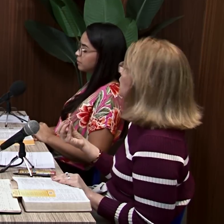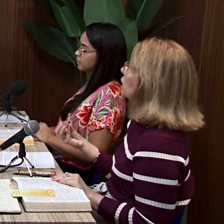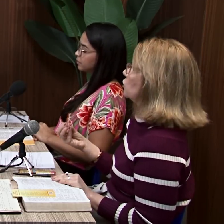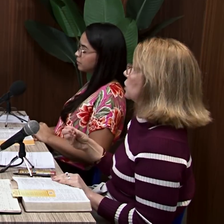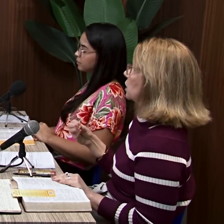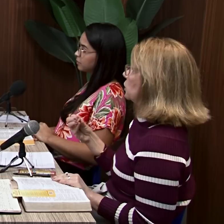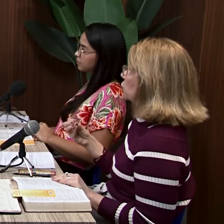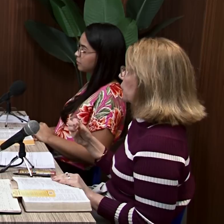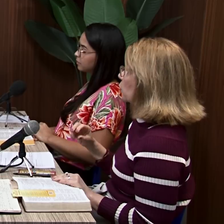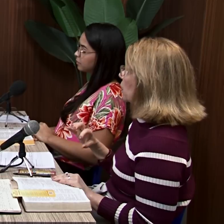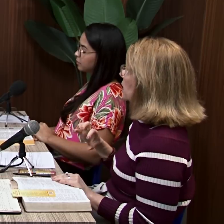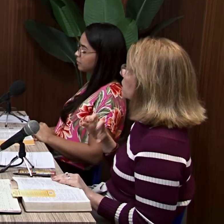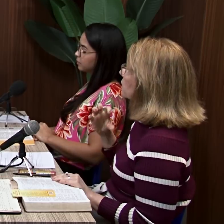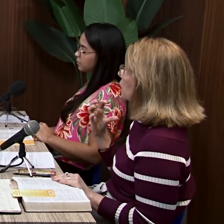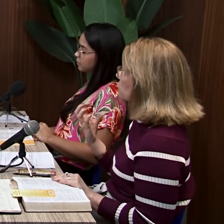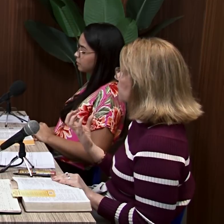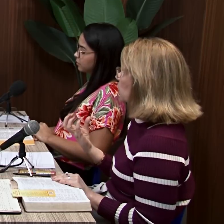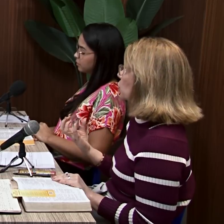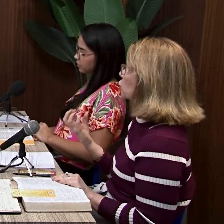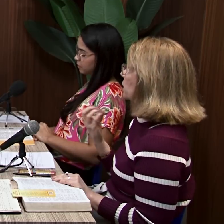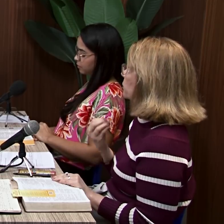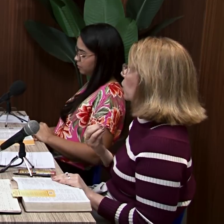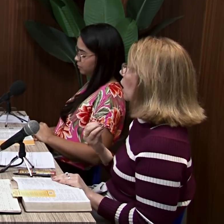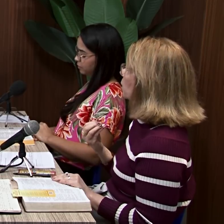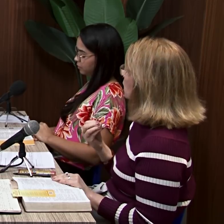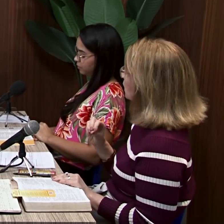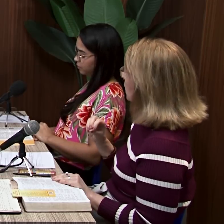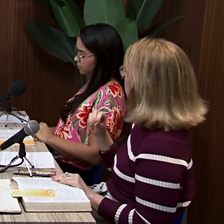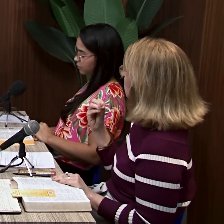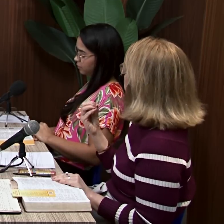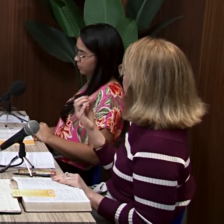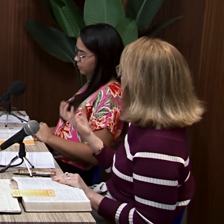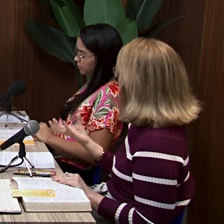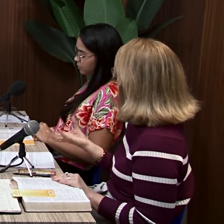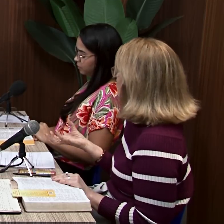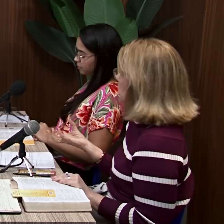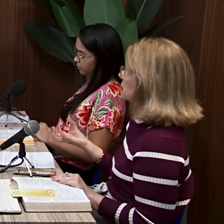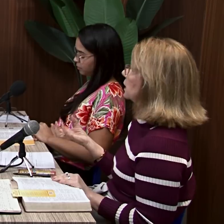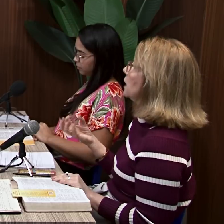né, de Cristo. Ele conheceu o Senhor de uma forma que ele ainda não